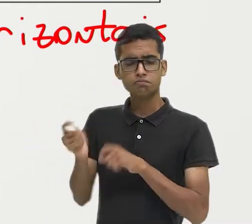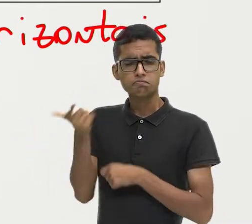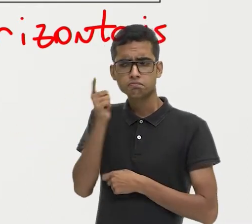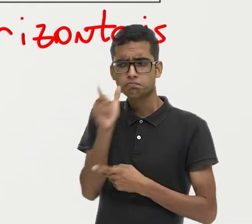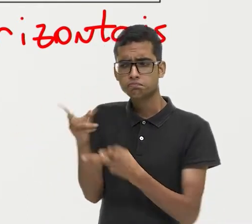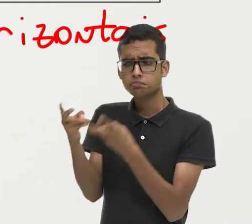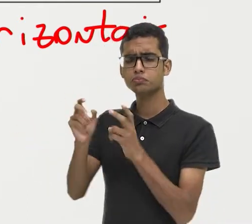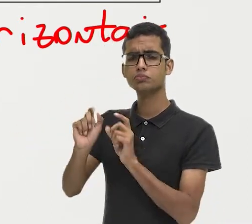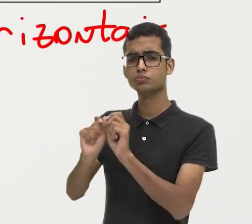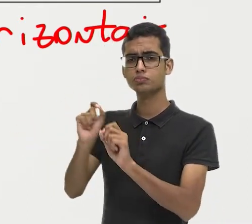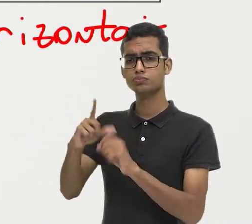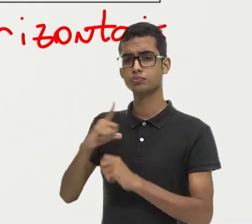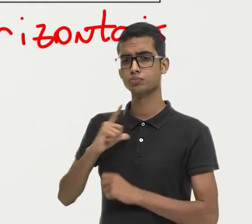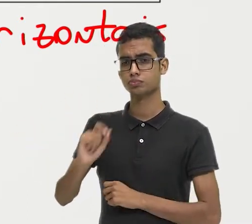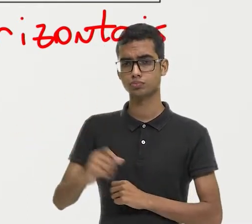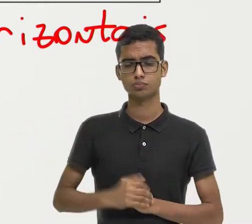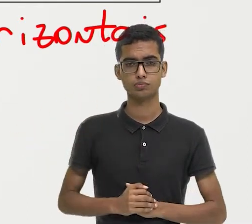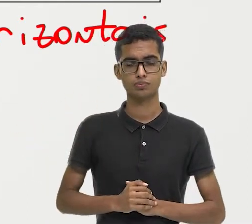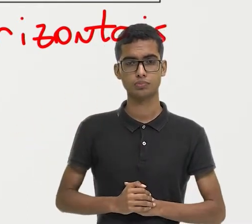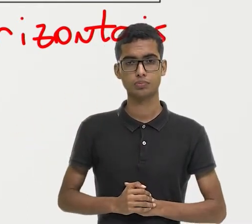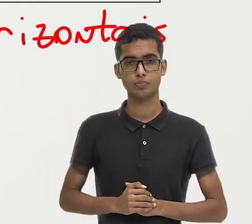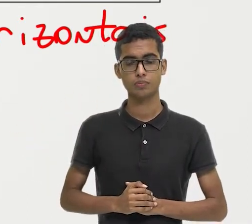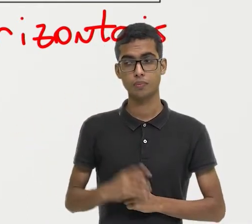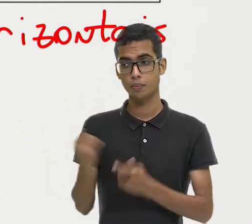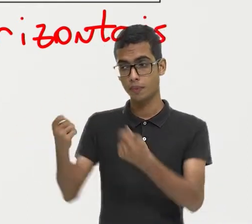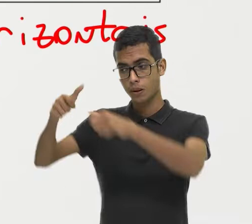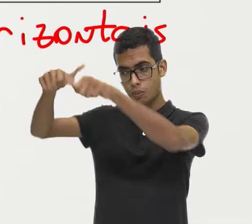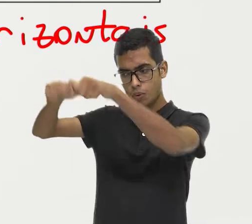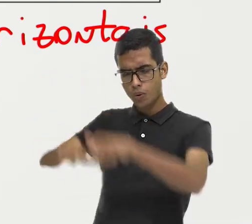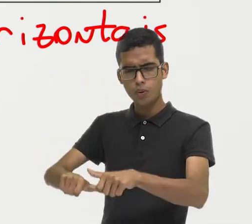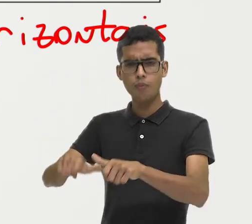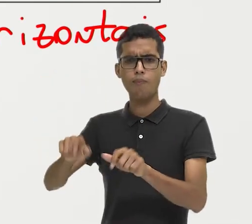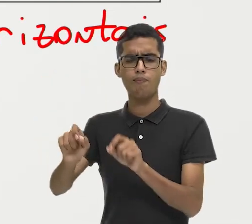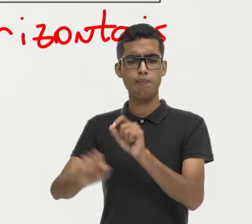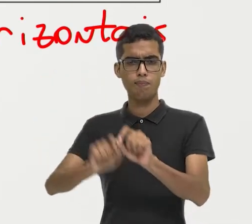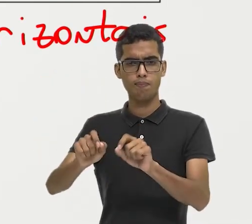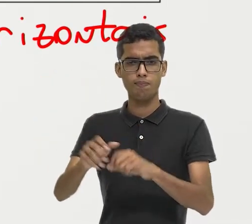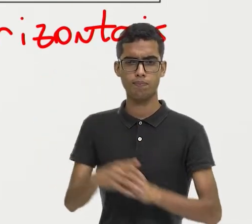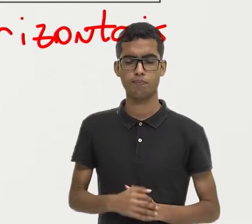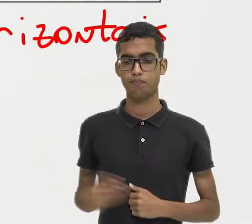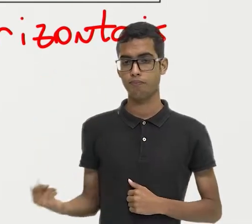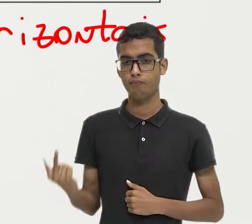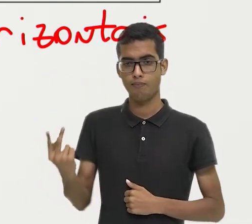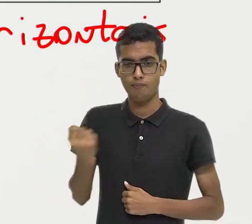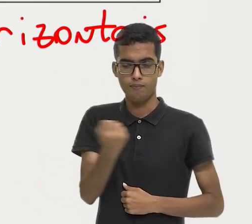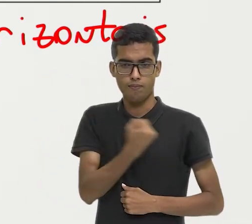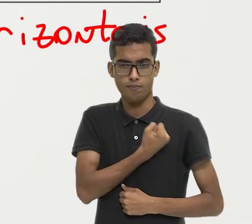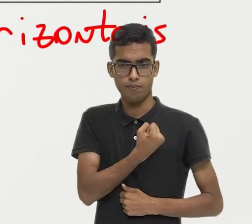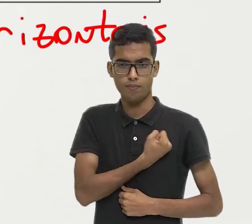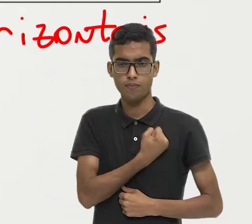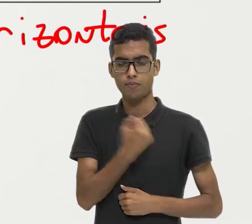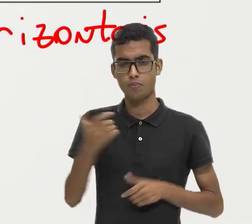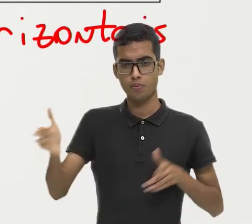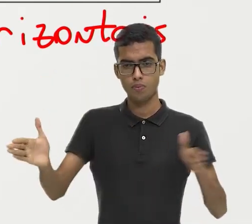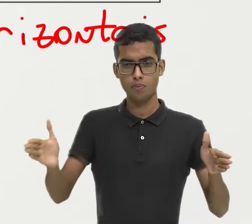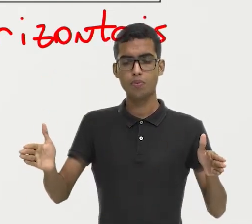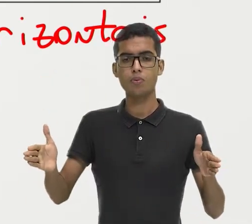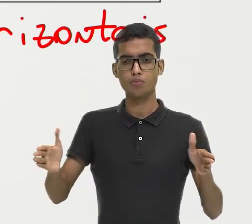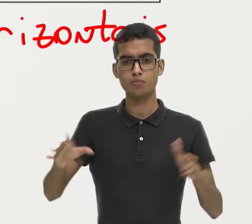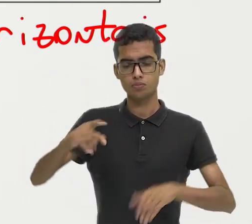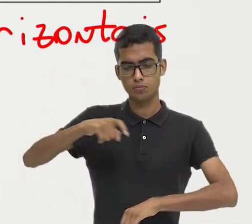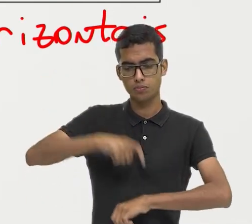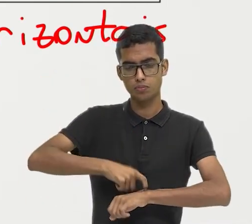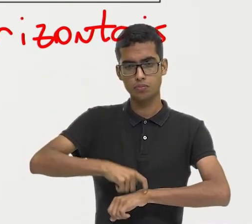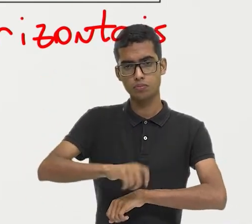E a gente consegue perceber que nós temos, a gente pode analisar, aliás, os valores numéricos no